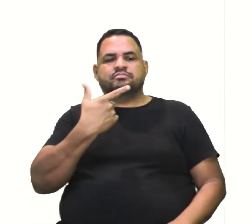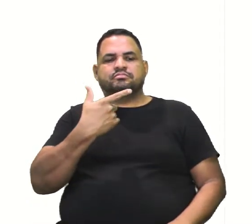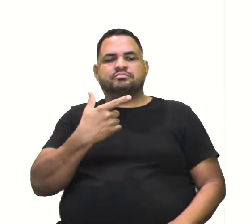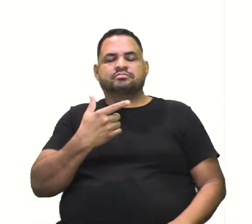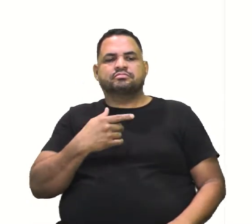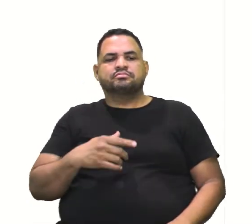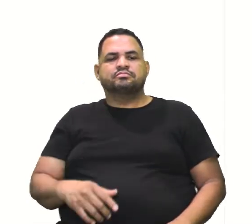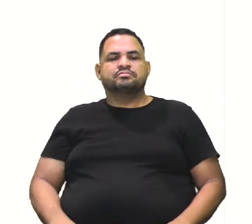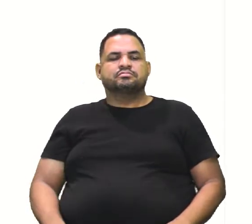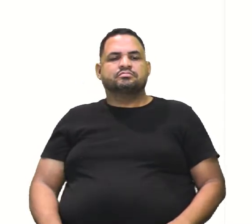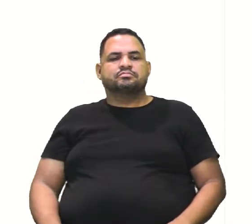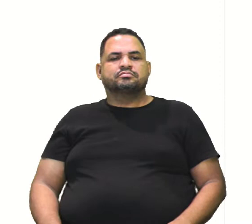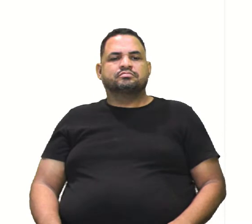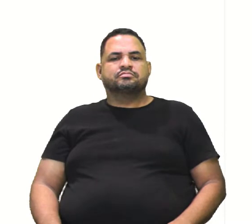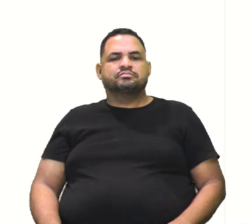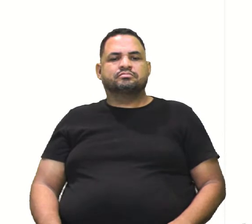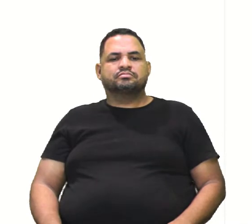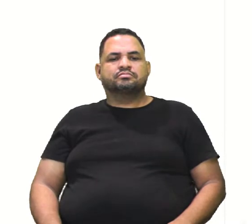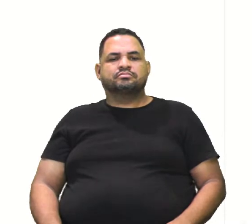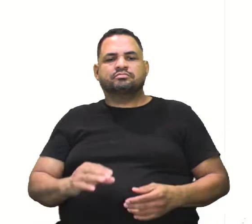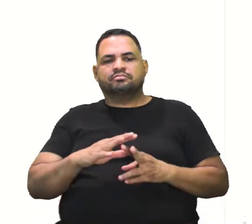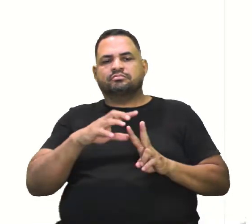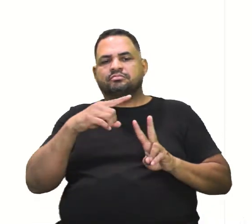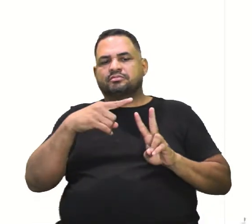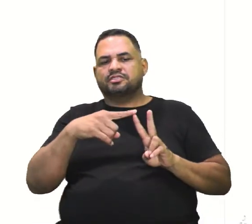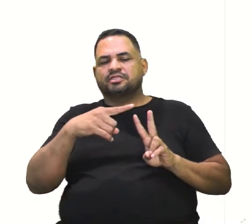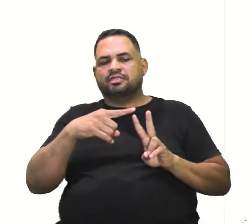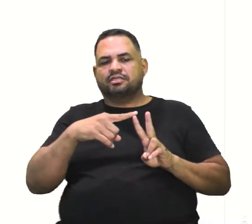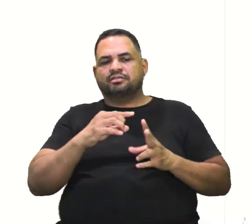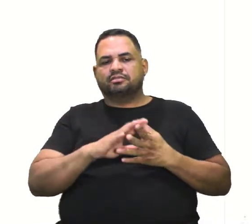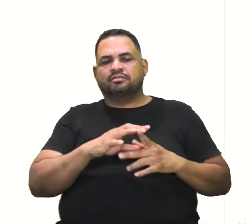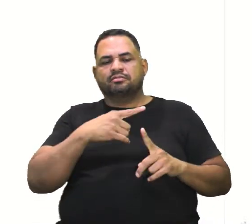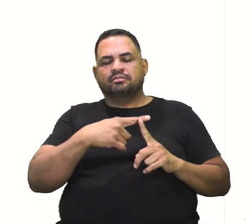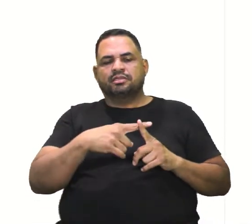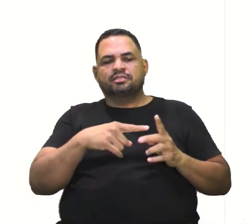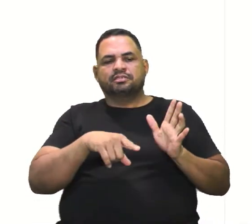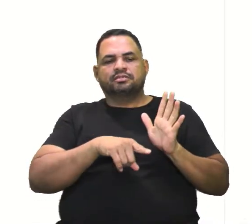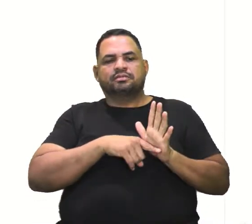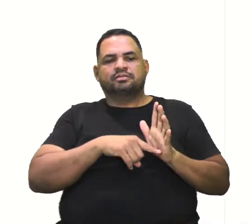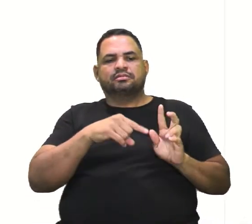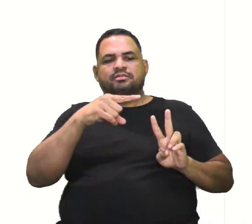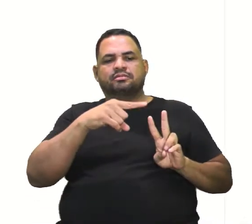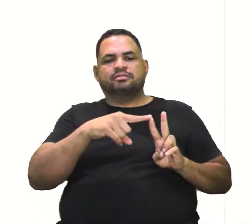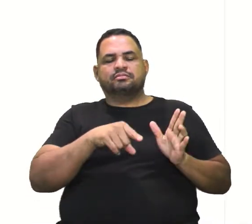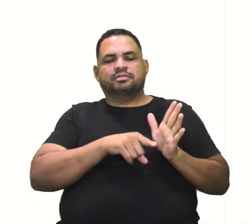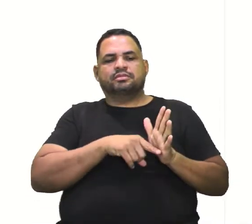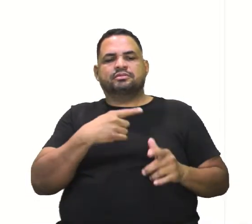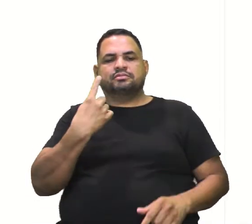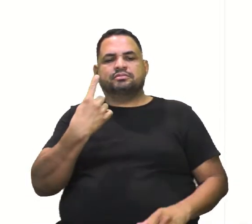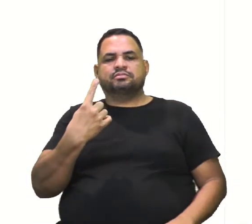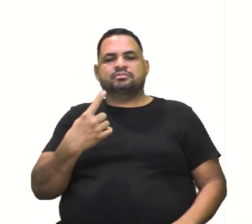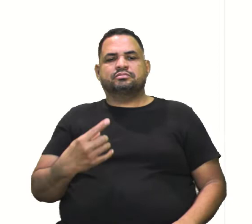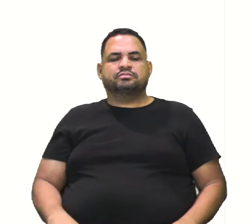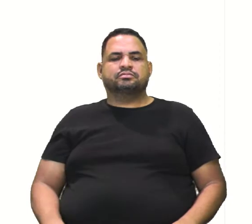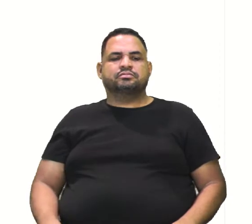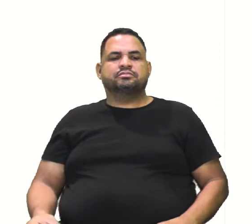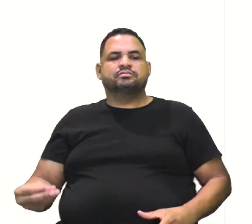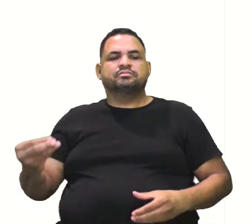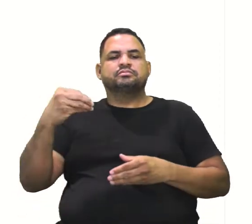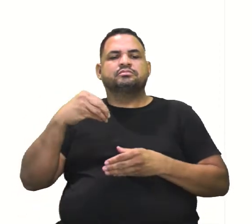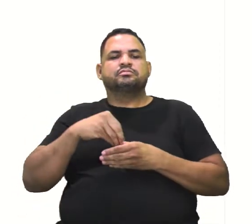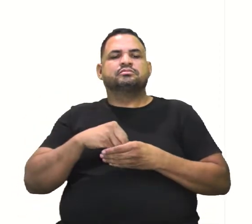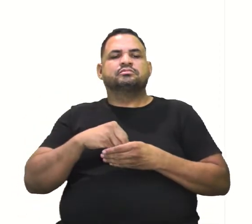vou, para tirar o quadrado, extraímos a Raiz. né? Então, mais ou menos, raiz de menos 1. Dentro